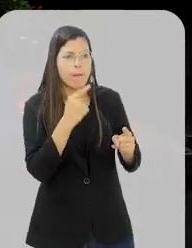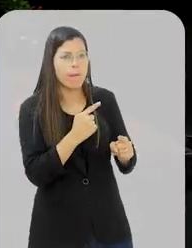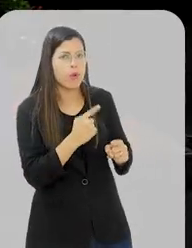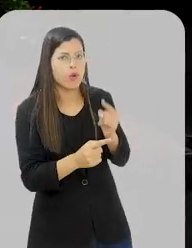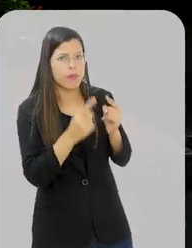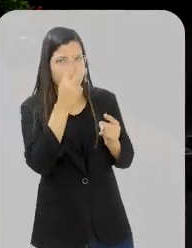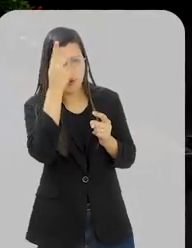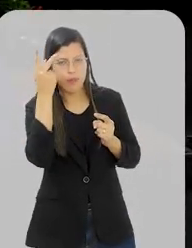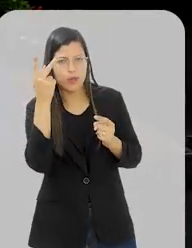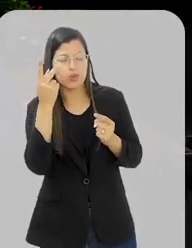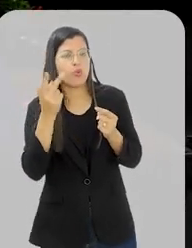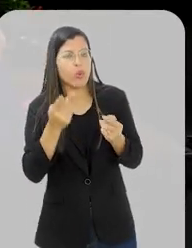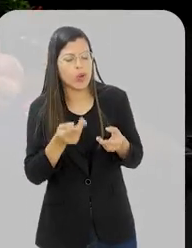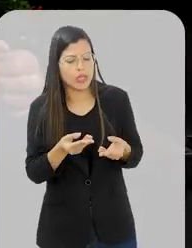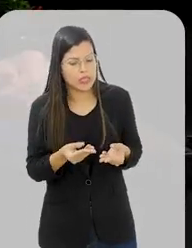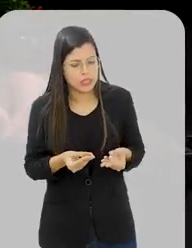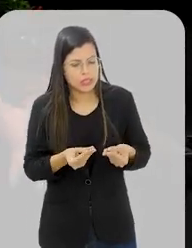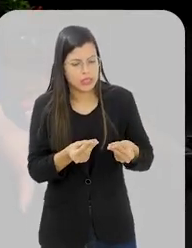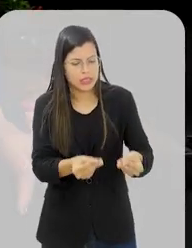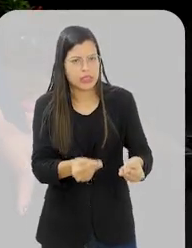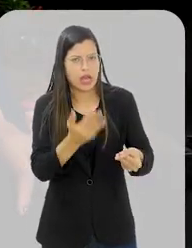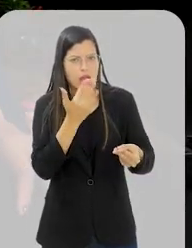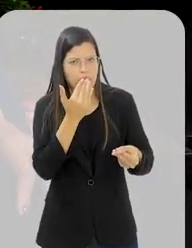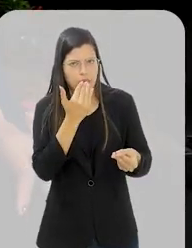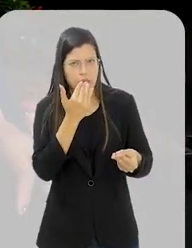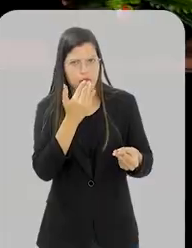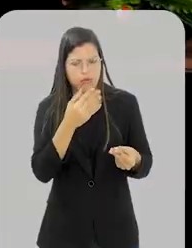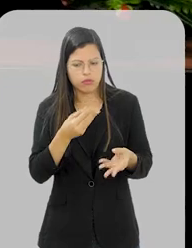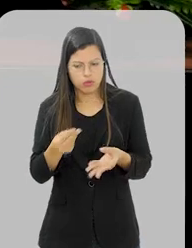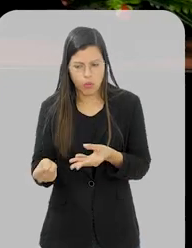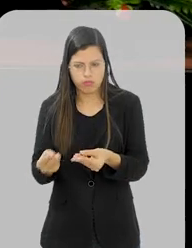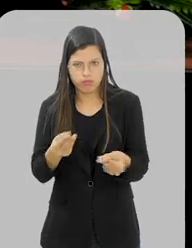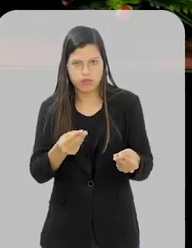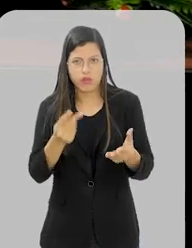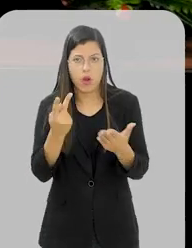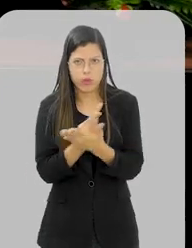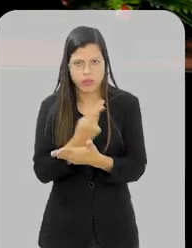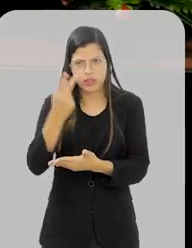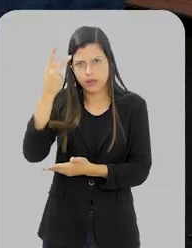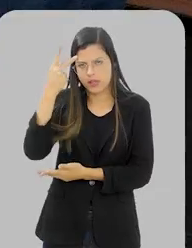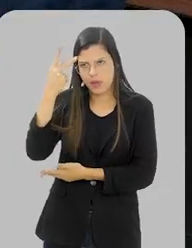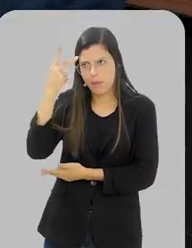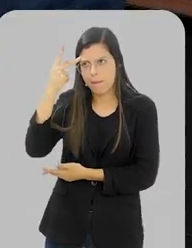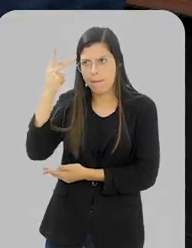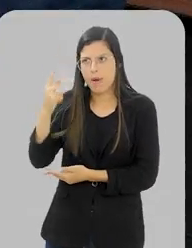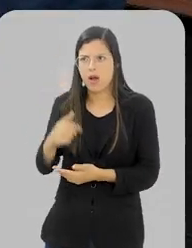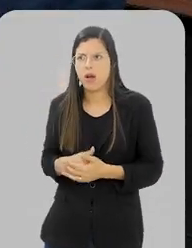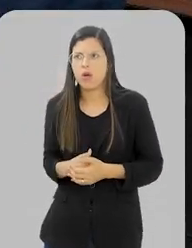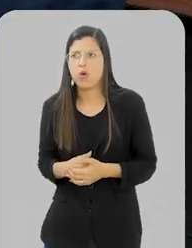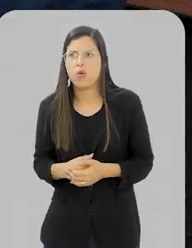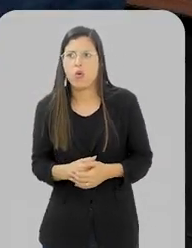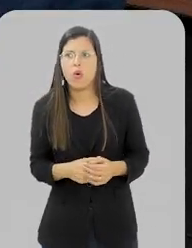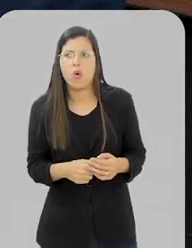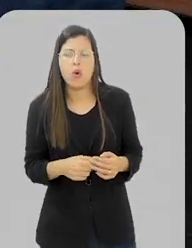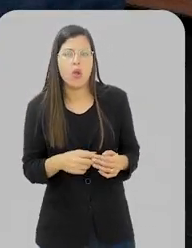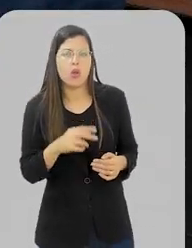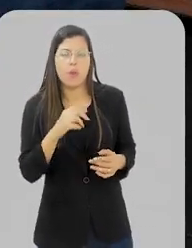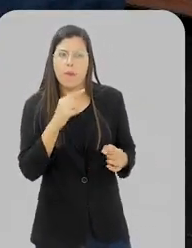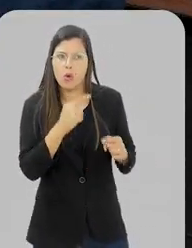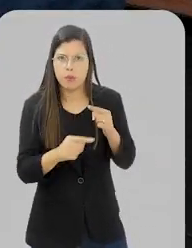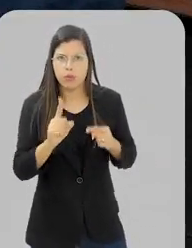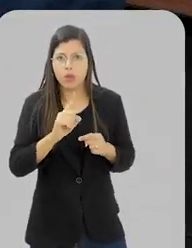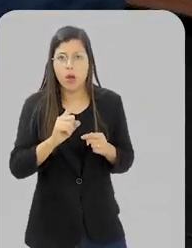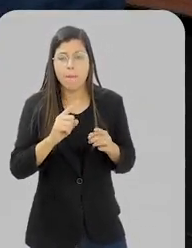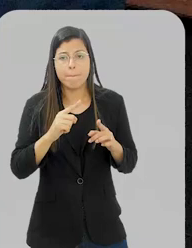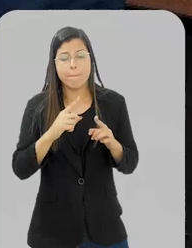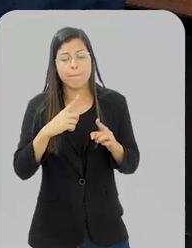alguém de dar o alimento Olha é o que tá acontecendo em São Paulo agora né só que aí não proibiu mas